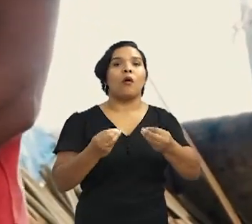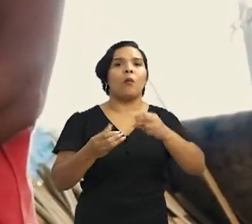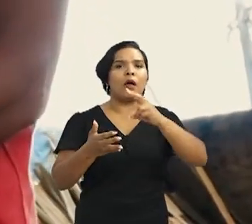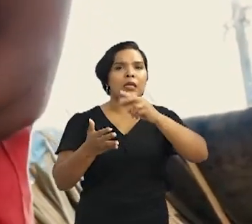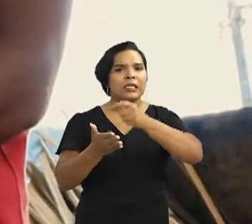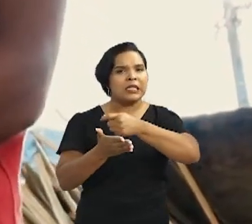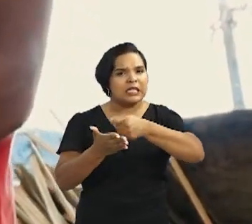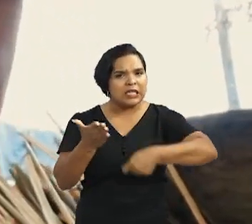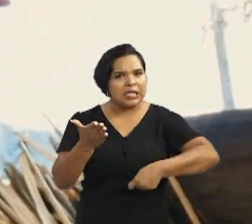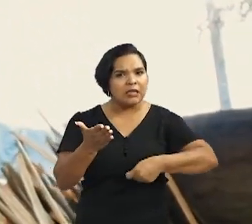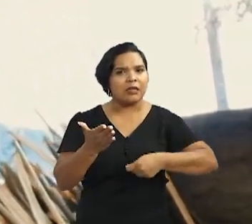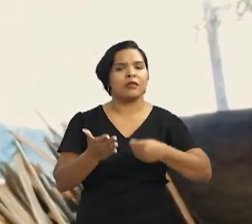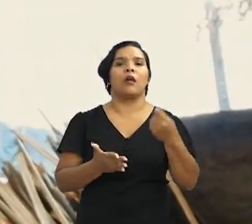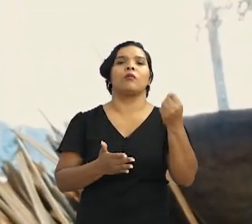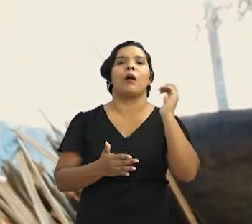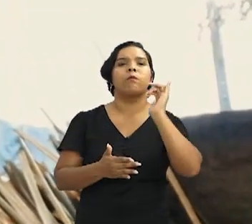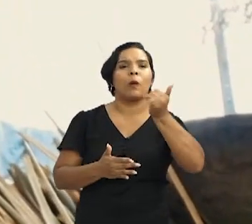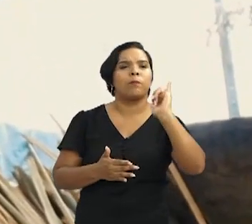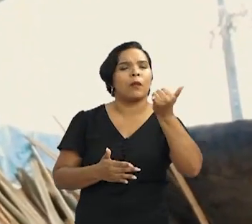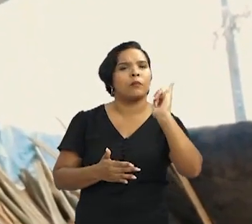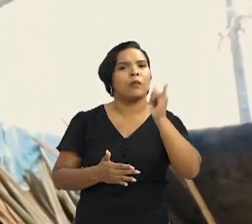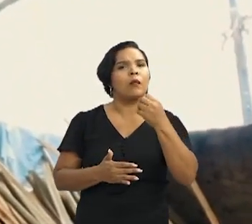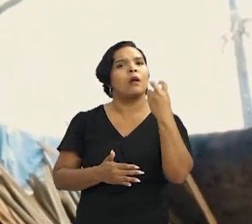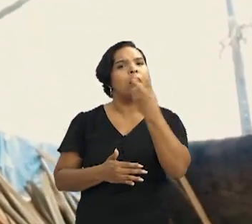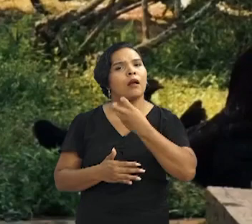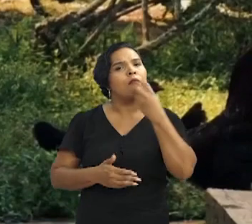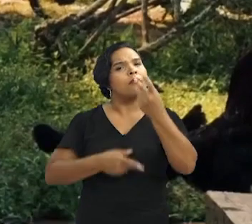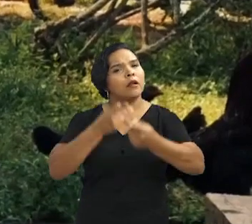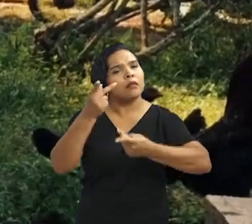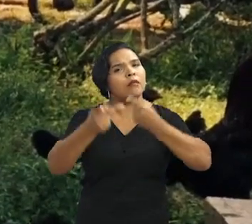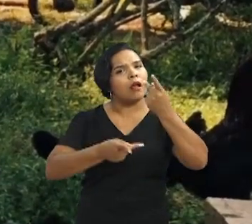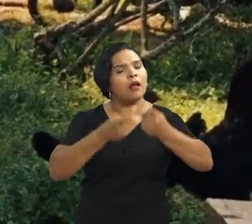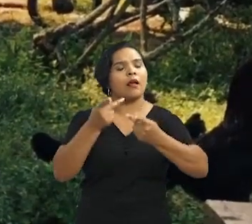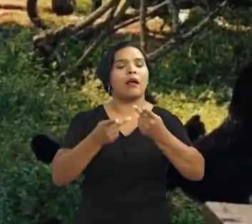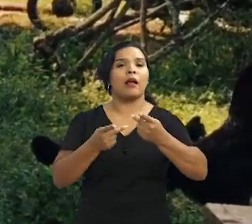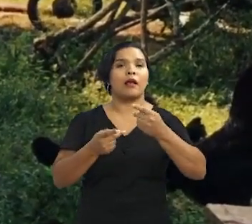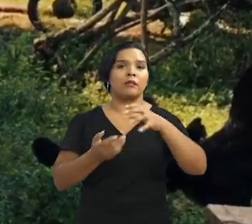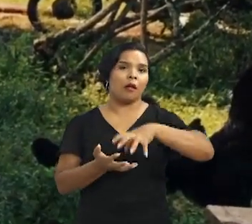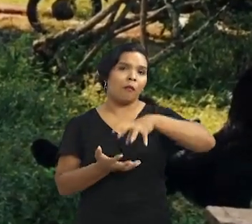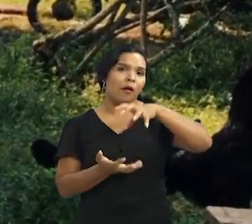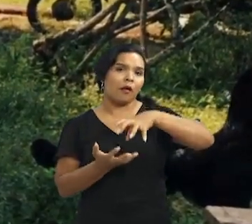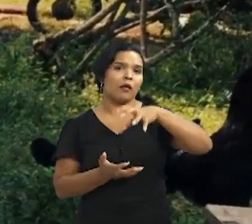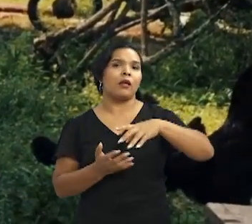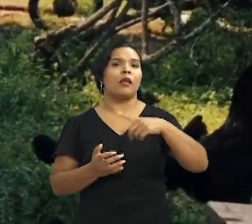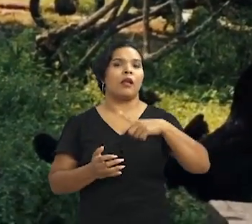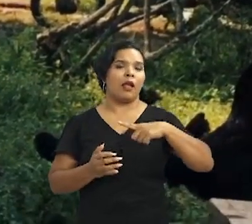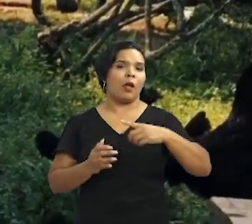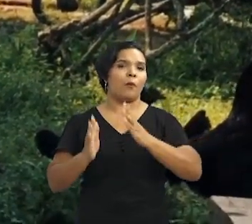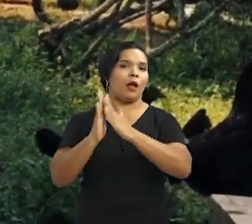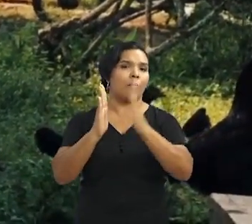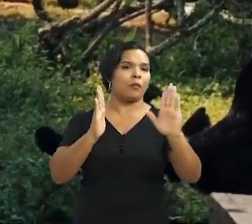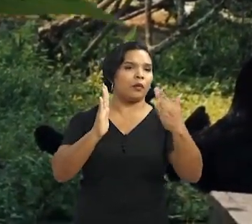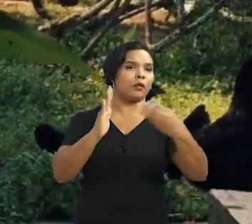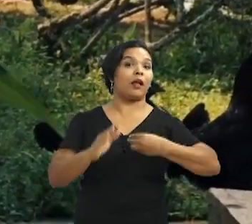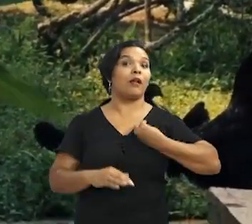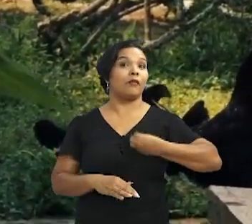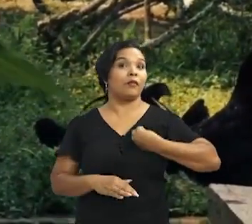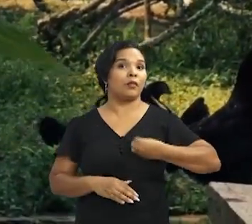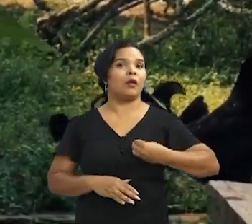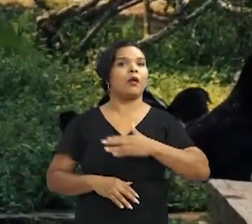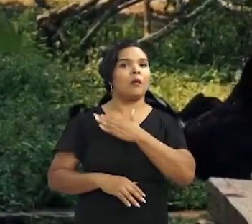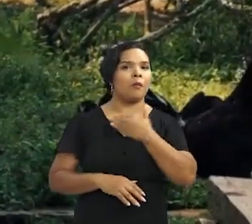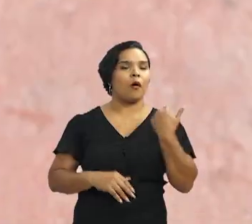E ele é passado como? Na escrita não, ele é passado através da oralidade. Que eu chamo de essas pessoas mais antigas da comunidade de uma